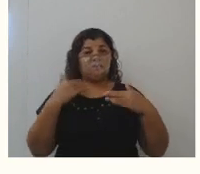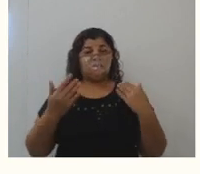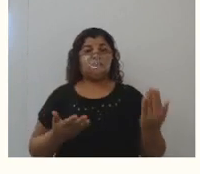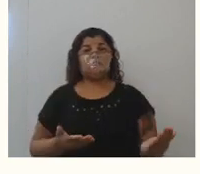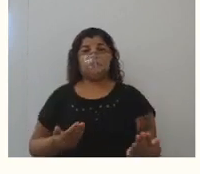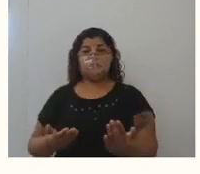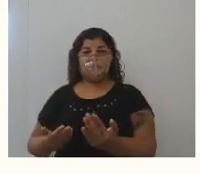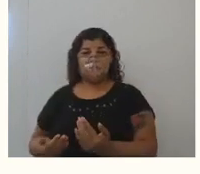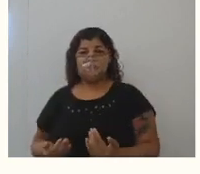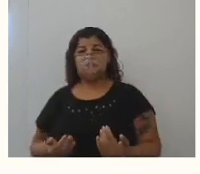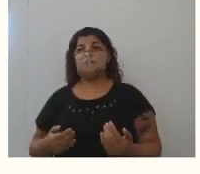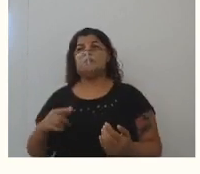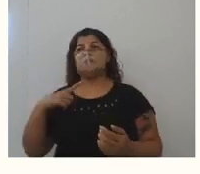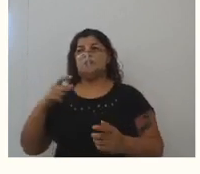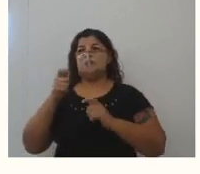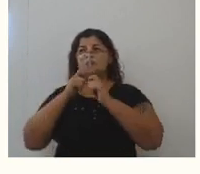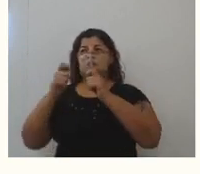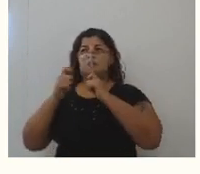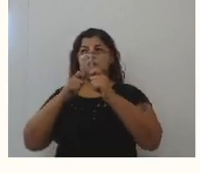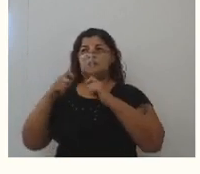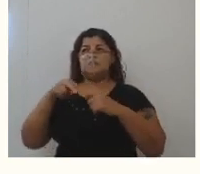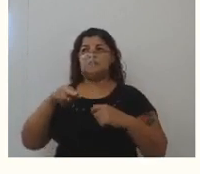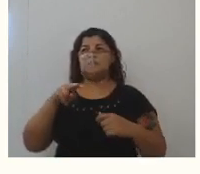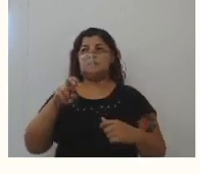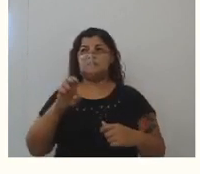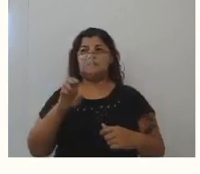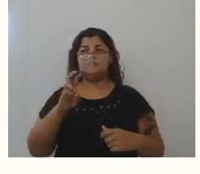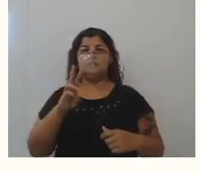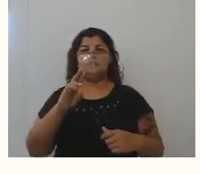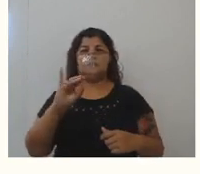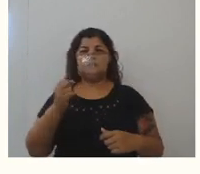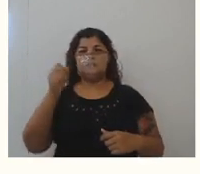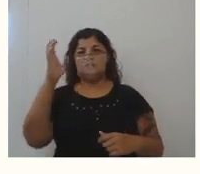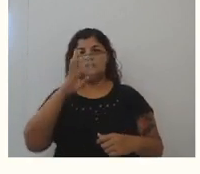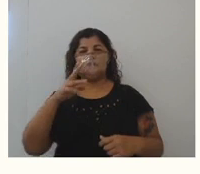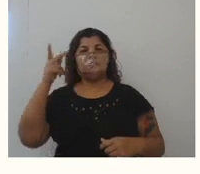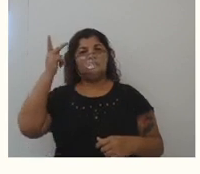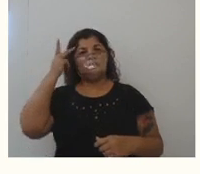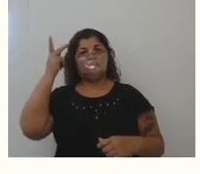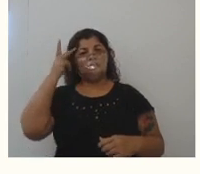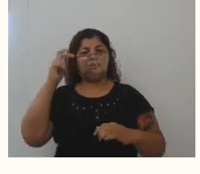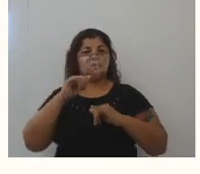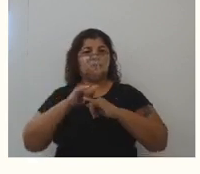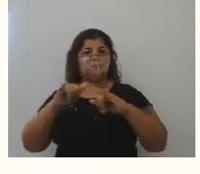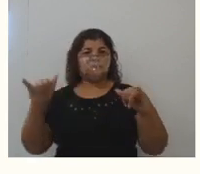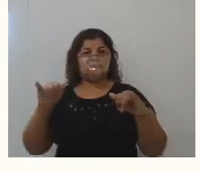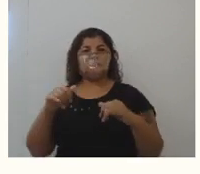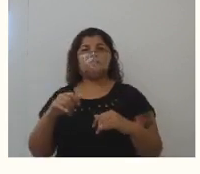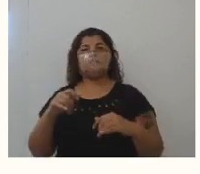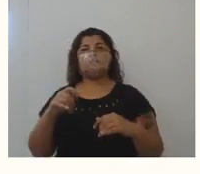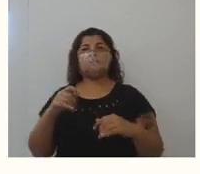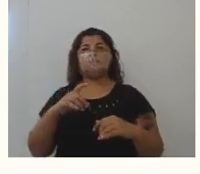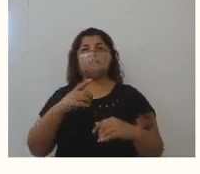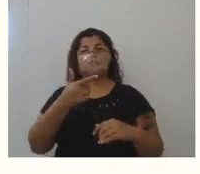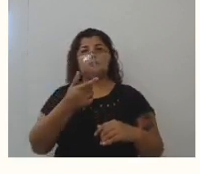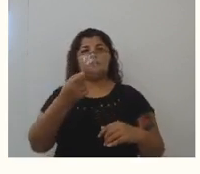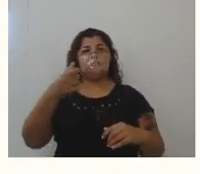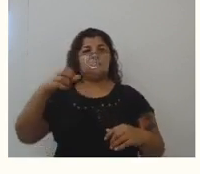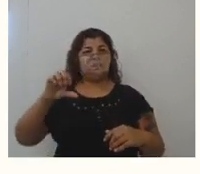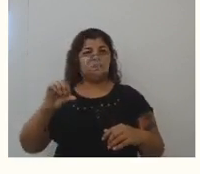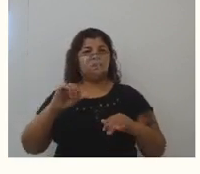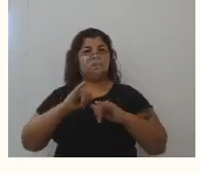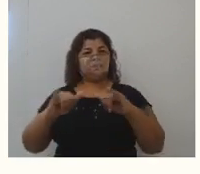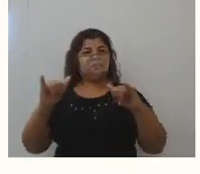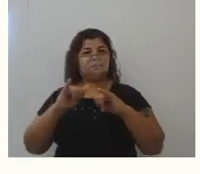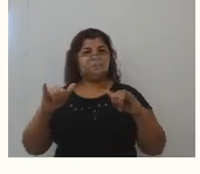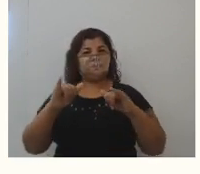BBC News Brasil em São Paulo, né? E é uma reportagem de 2019. E aí eu vou